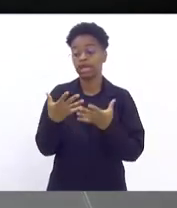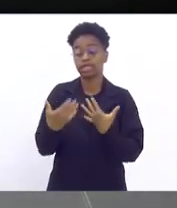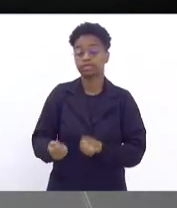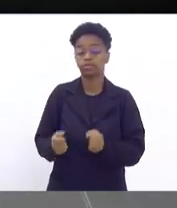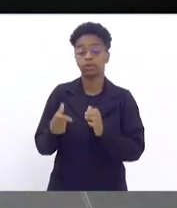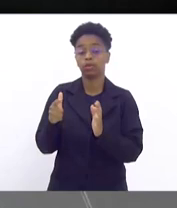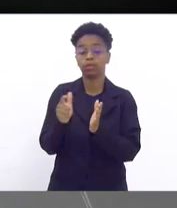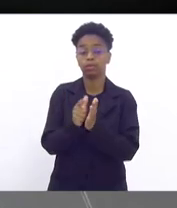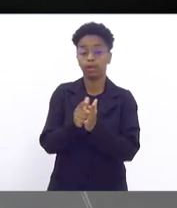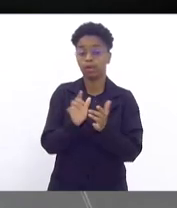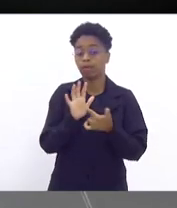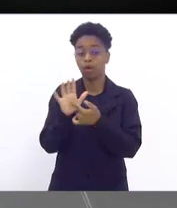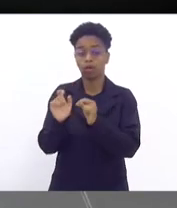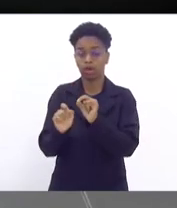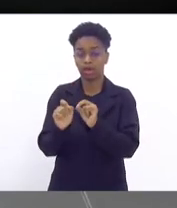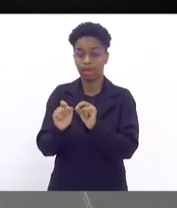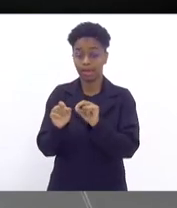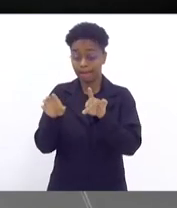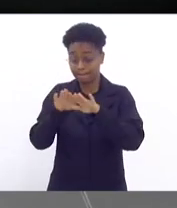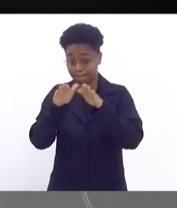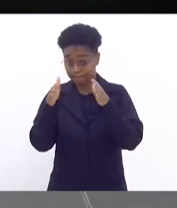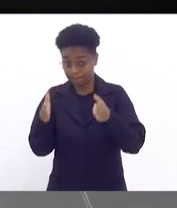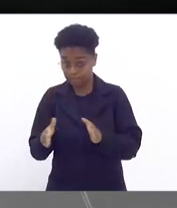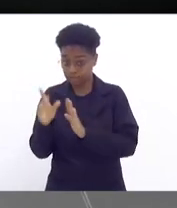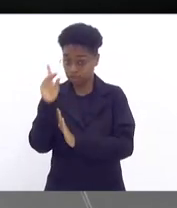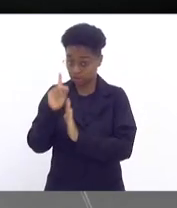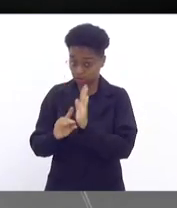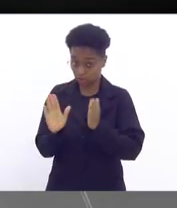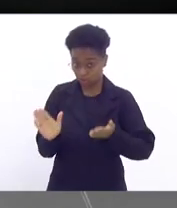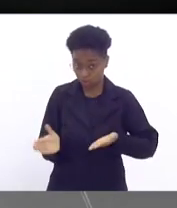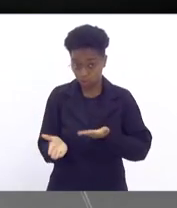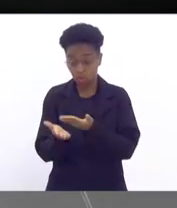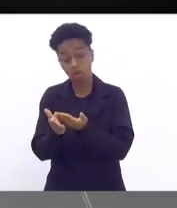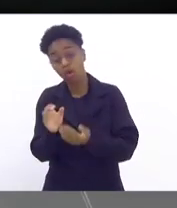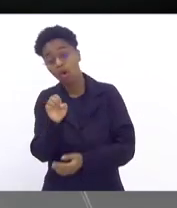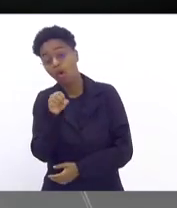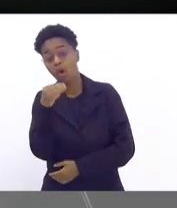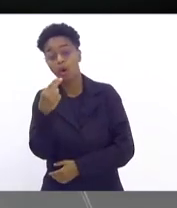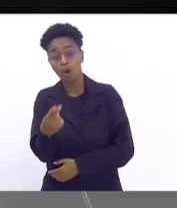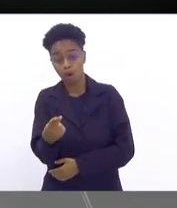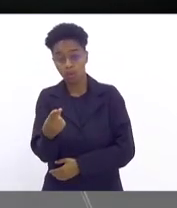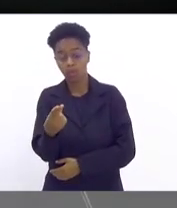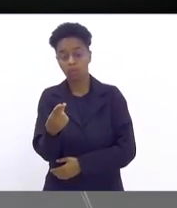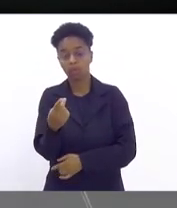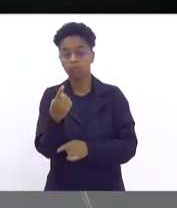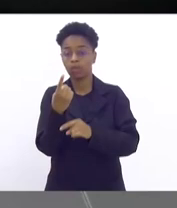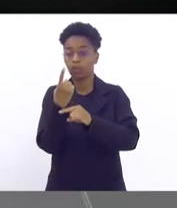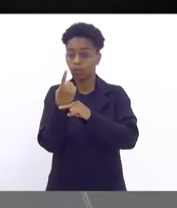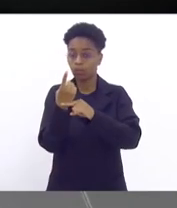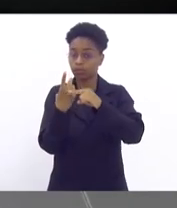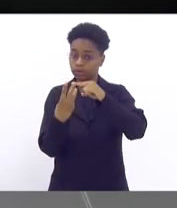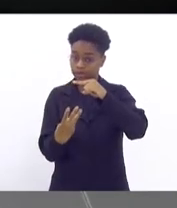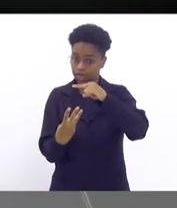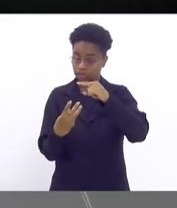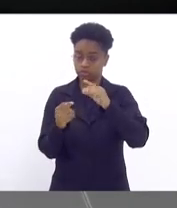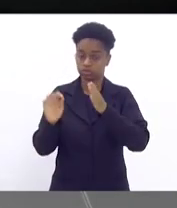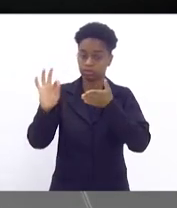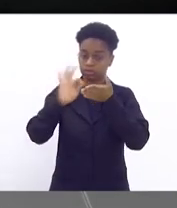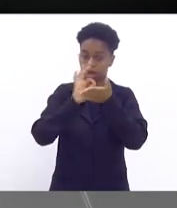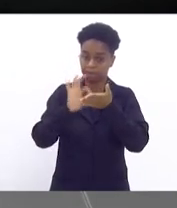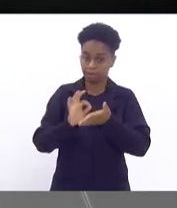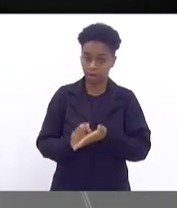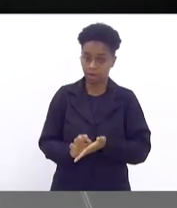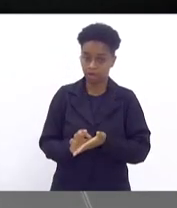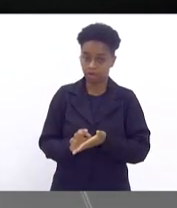a mesa diretora encaminhadamente a diretora Ou com um terço das assinaturas não